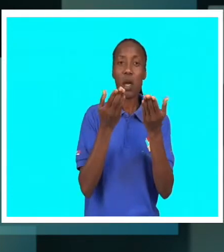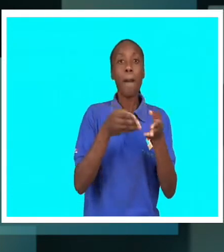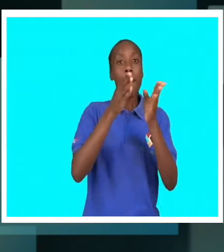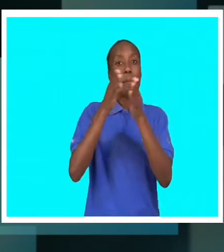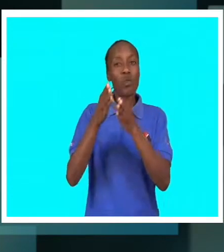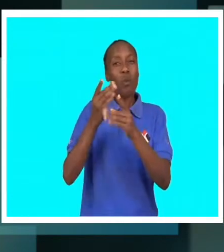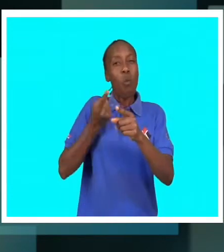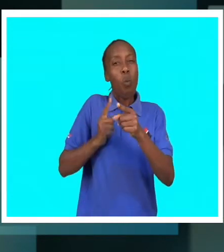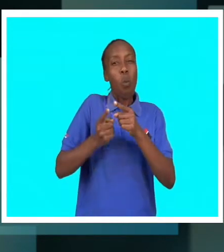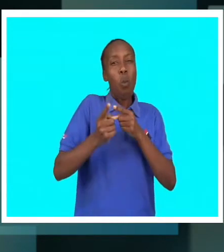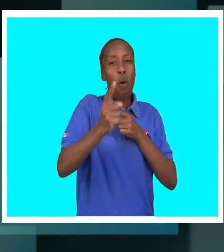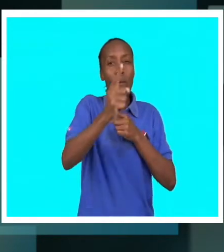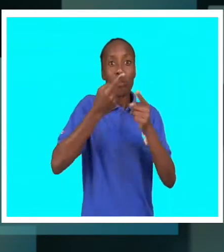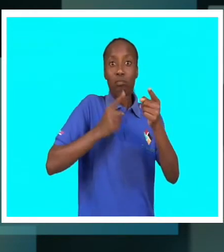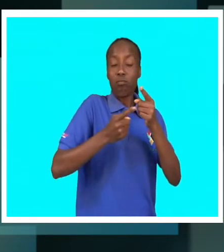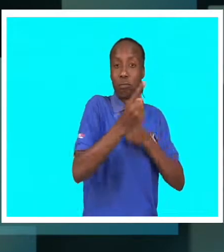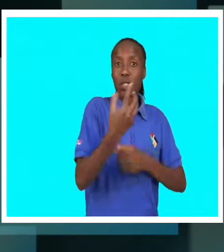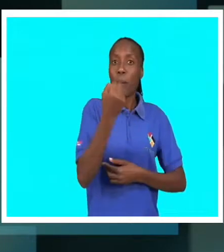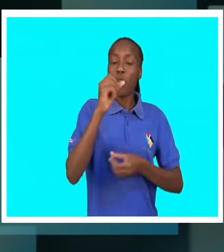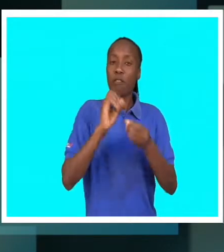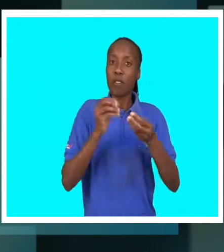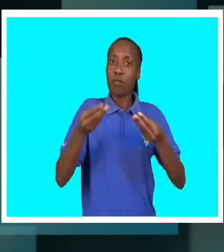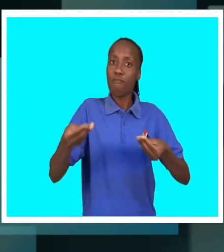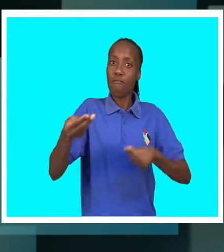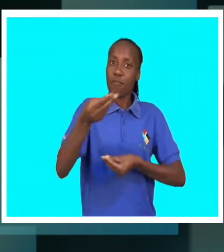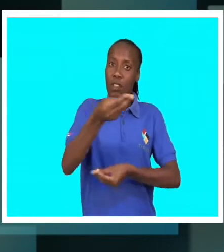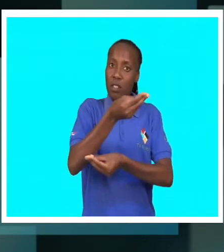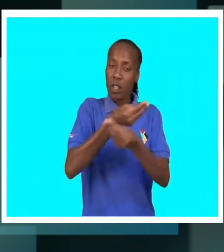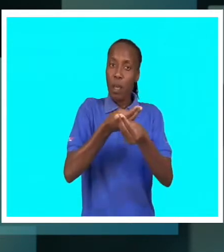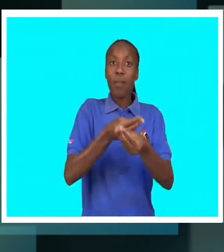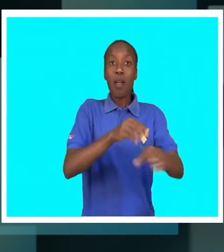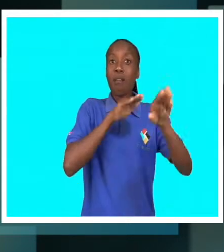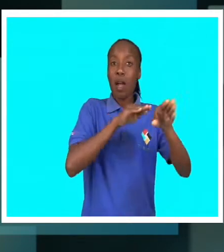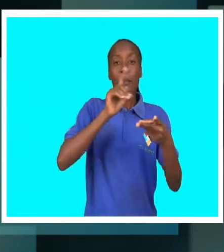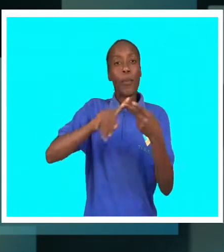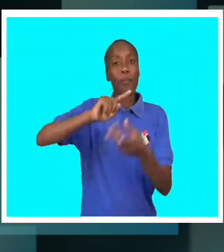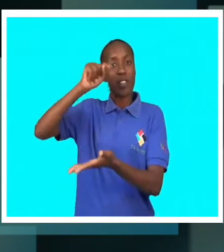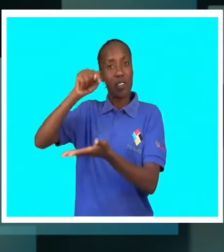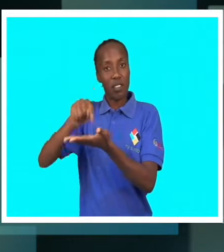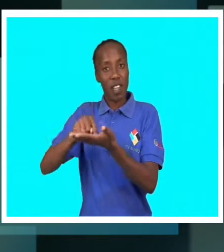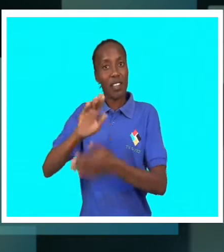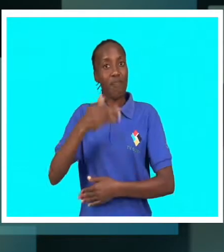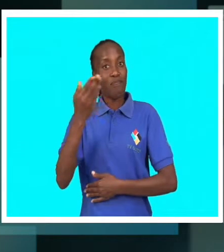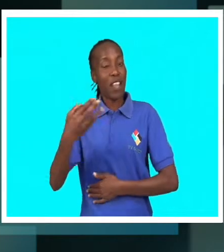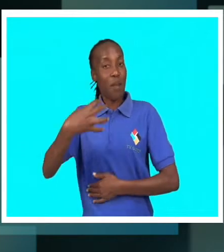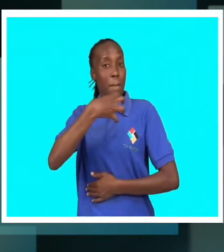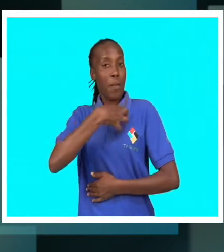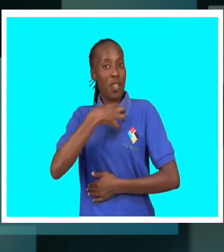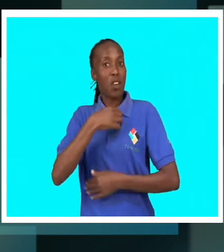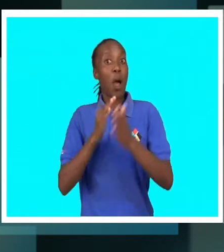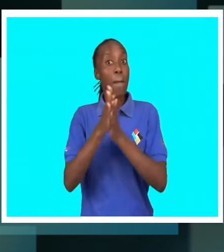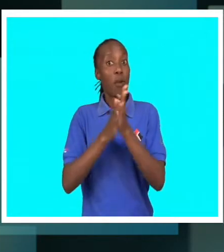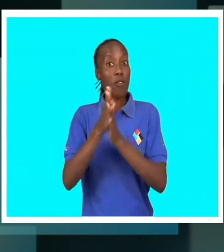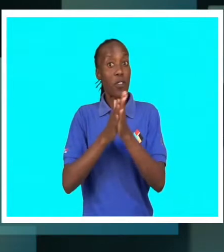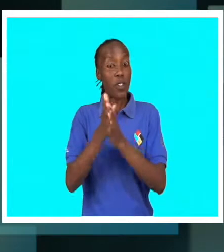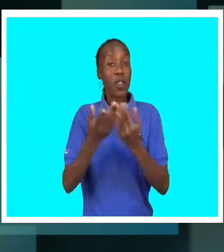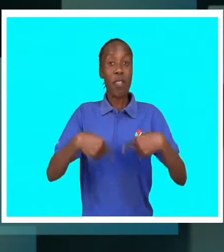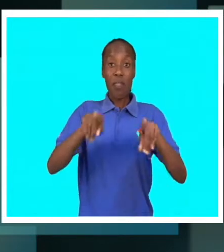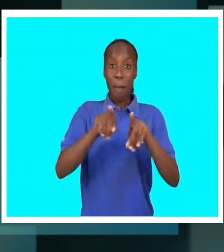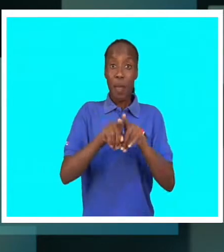para os locais mais longínquos e para se fazer a interação entre o campo e a cidade. O ministro aproveitou o momento